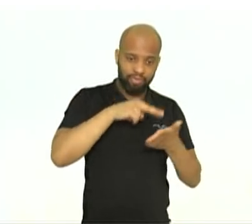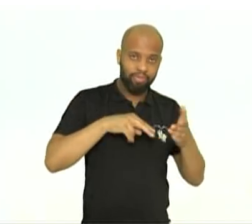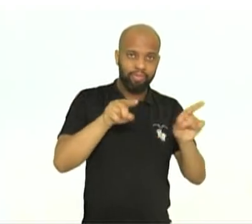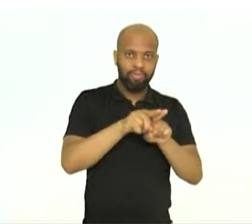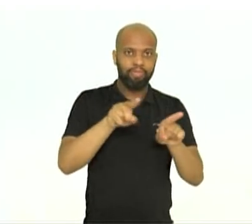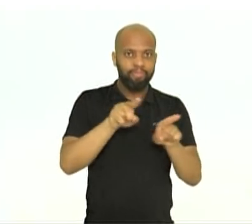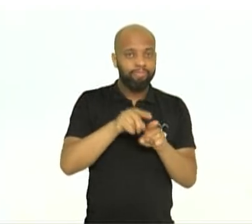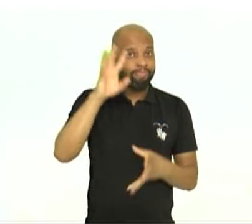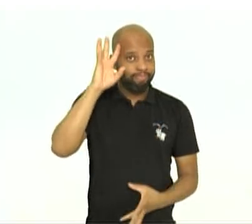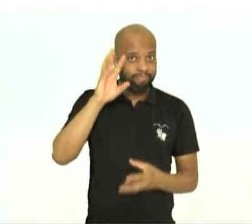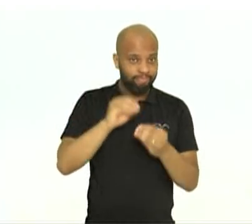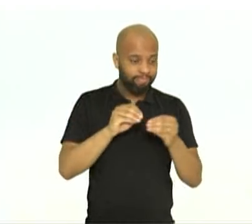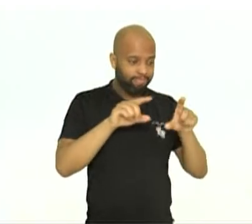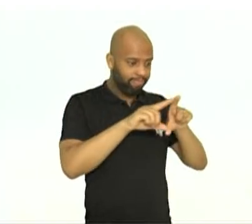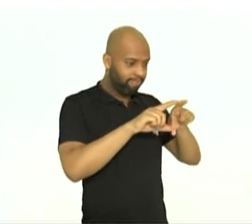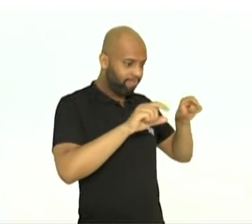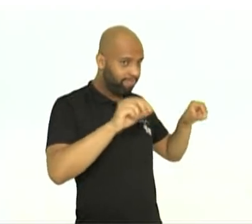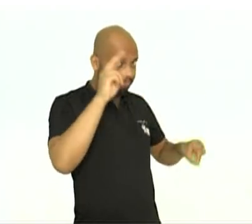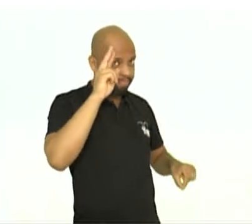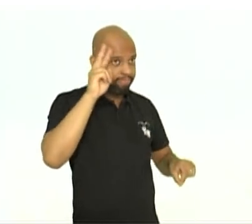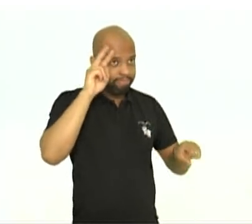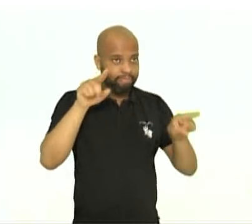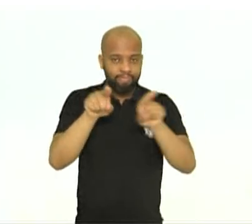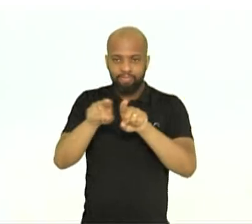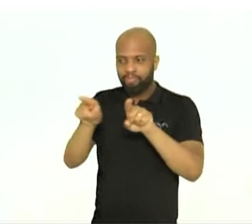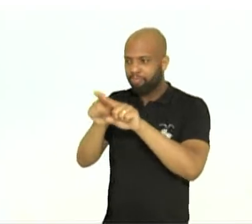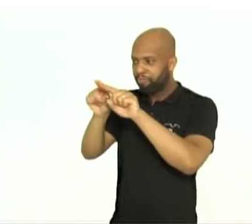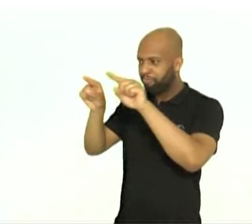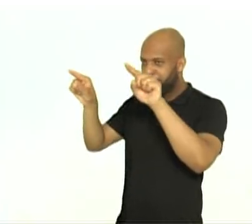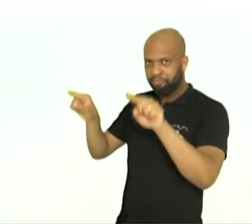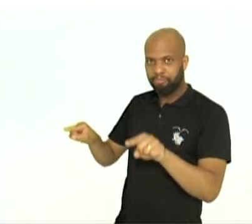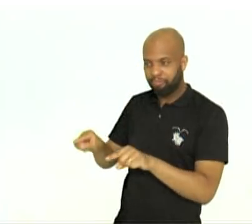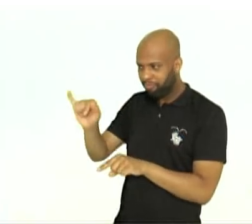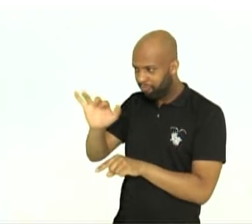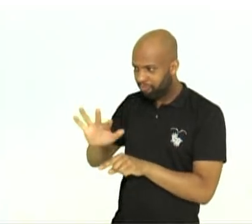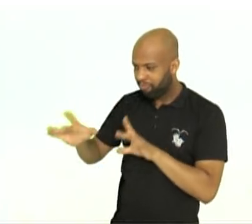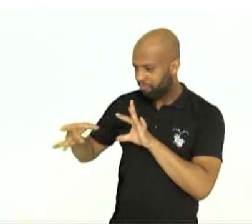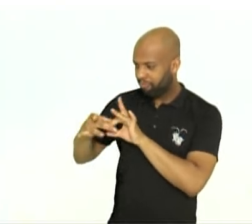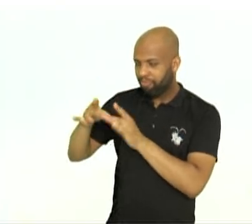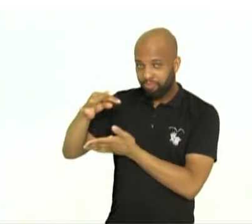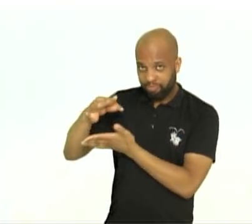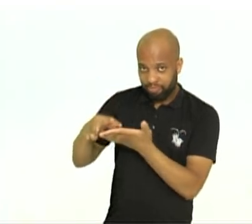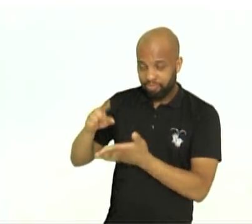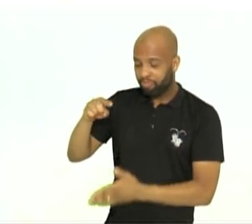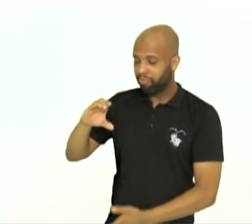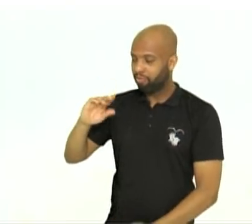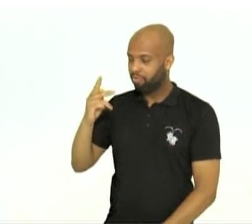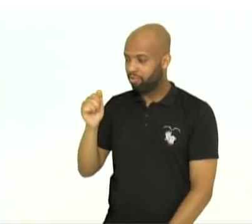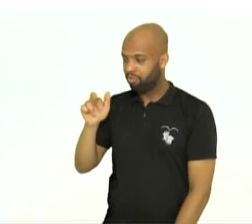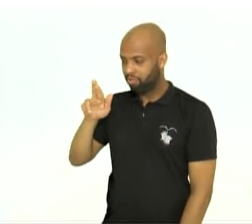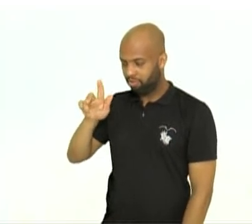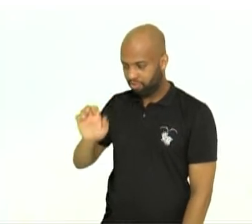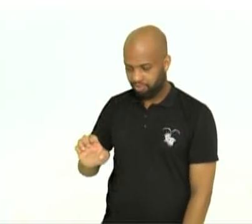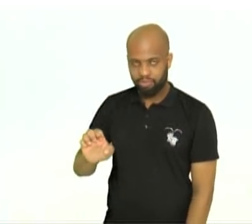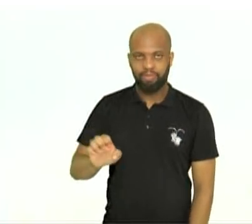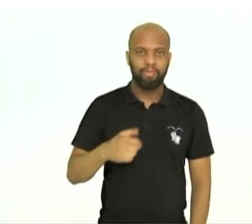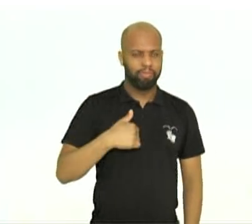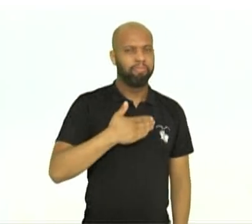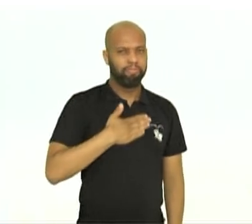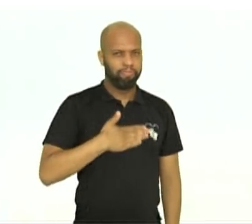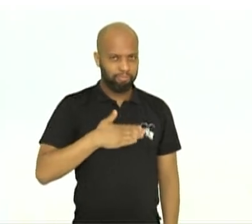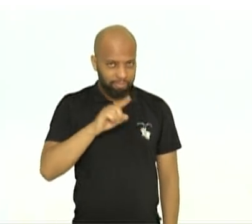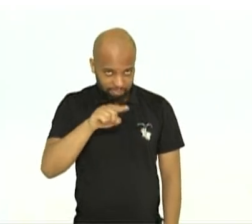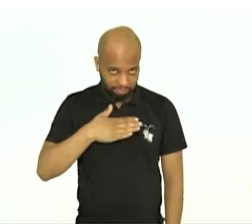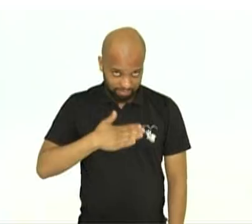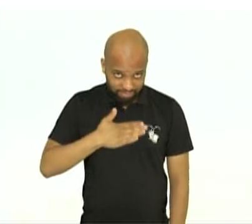interpretar charges e tirinhas. Olha que bacana, você gosta de charge, gosta de tirinha? Eu gosto também. Vamos